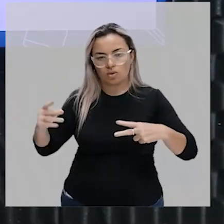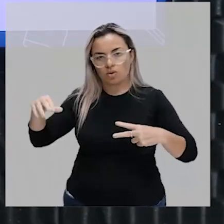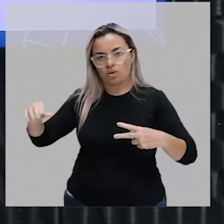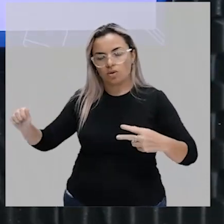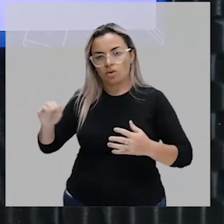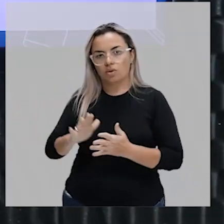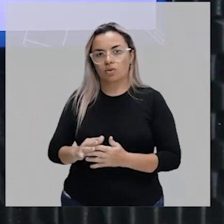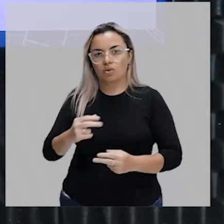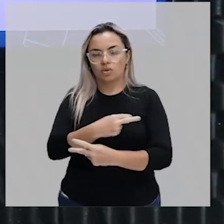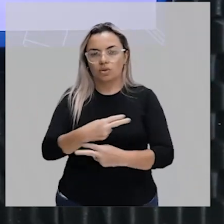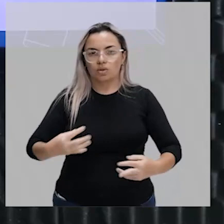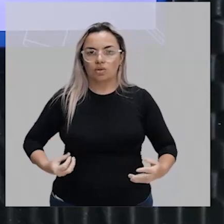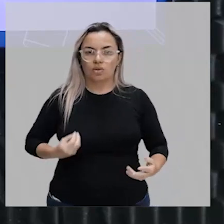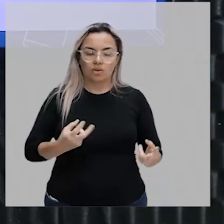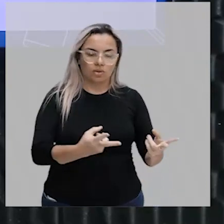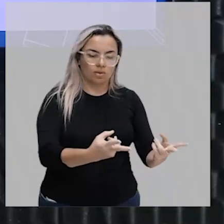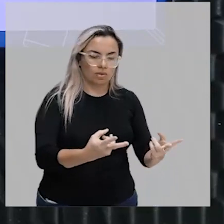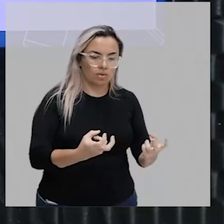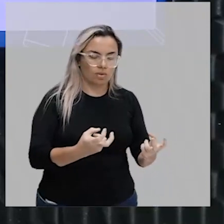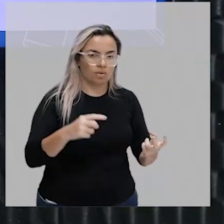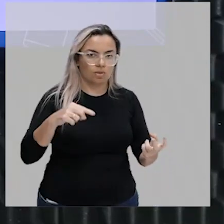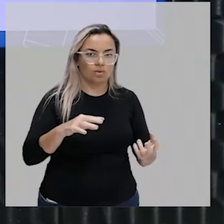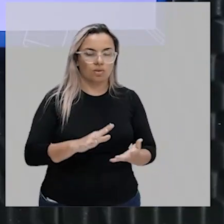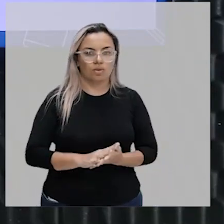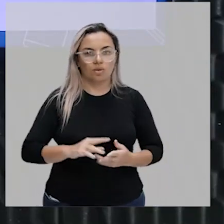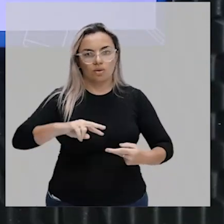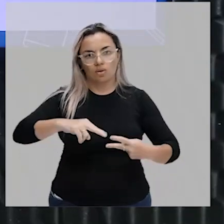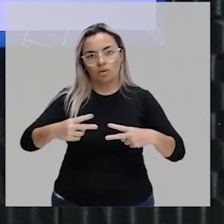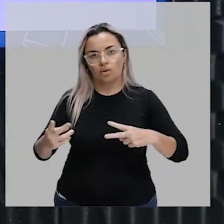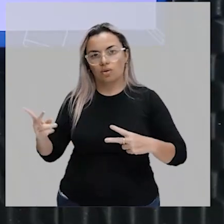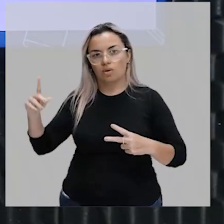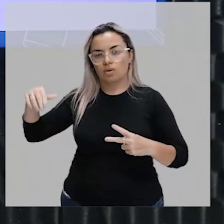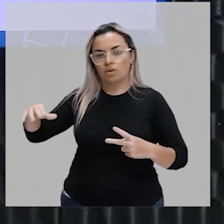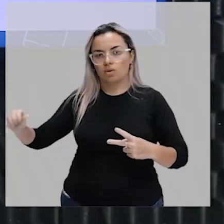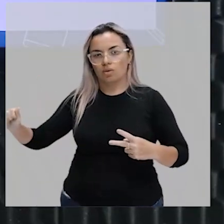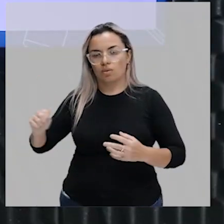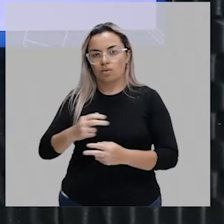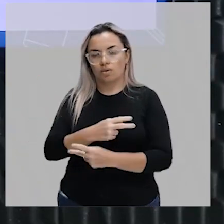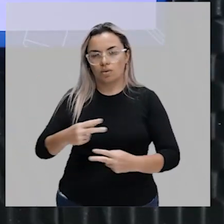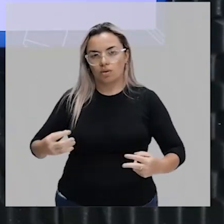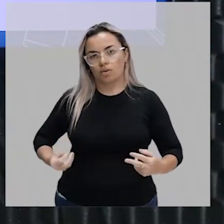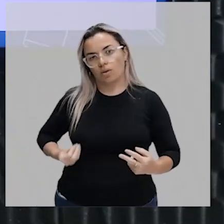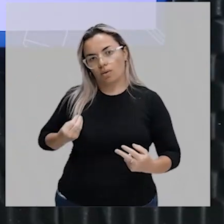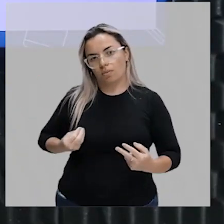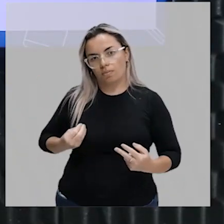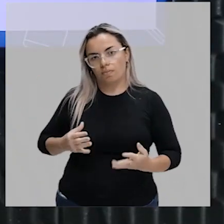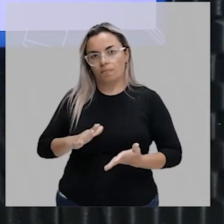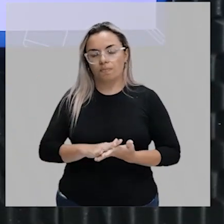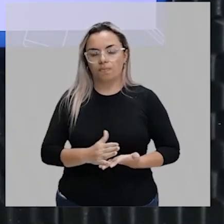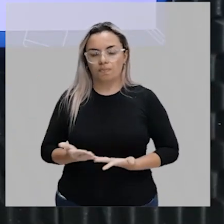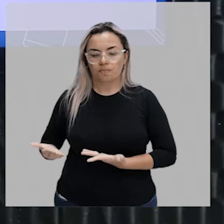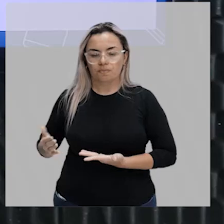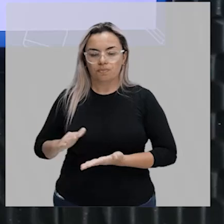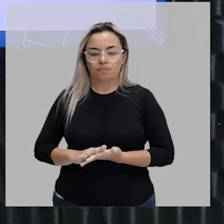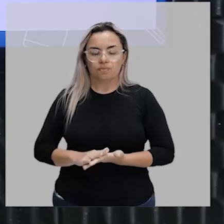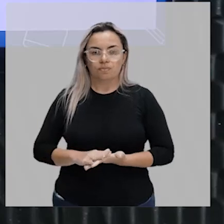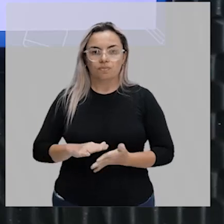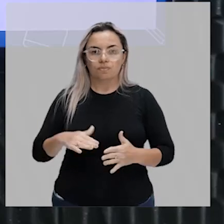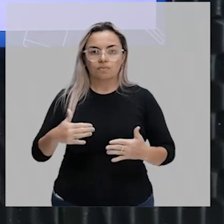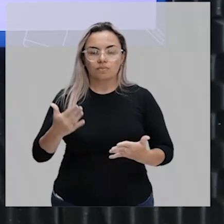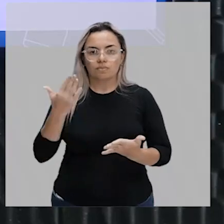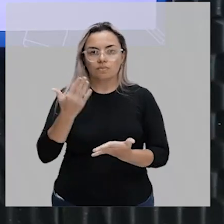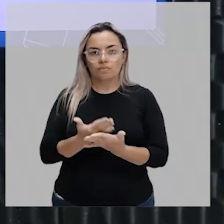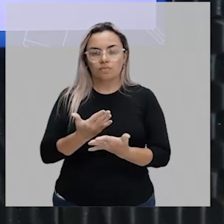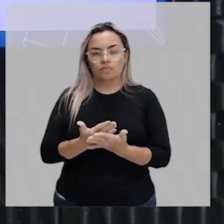perceber que o material genético é o DNA, né? Dos seres vivos é o DNA. Com exceção